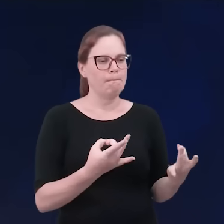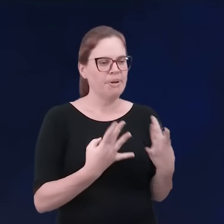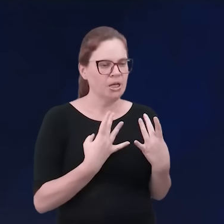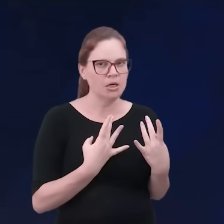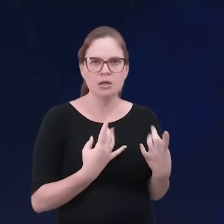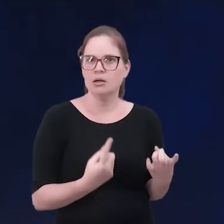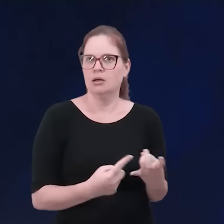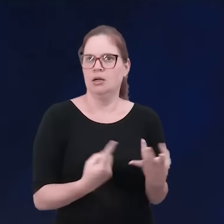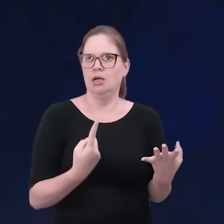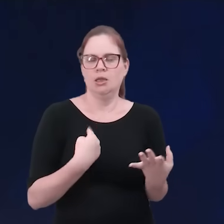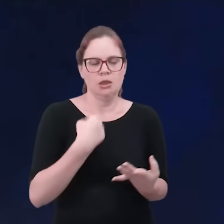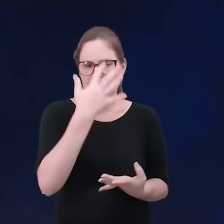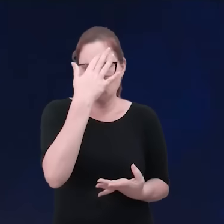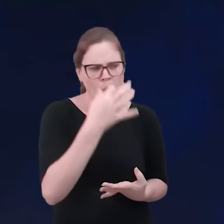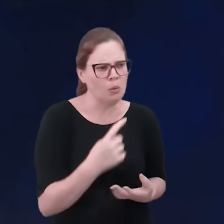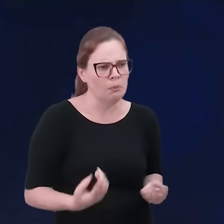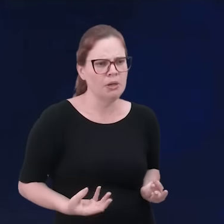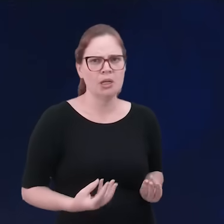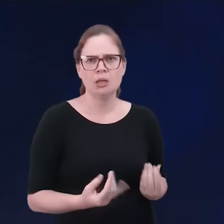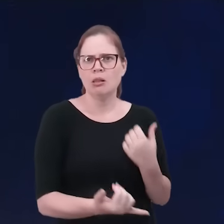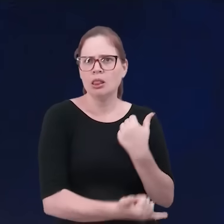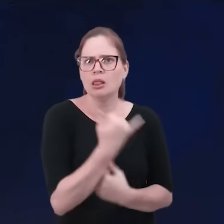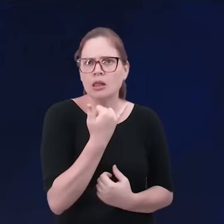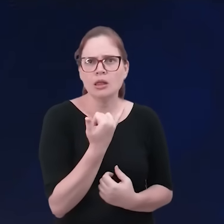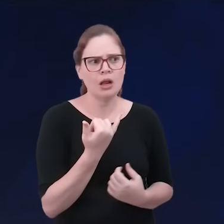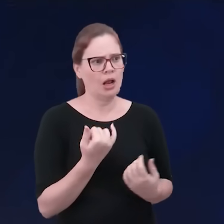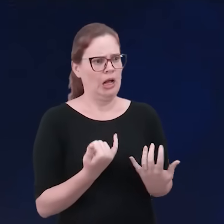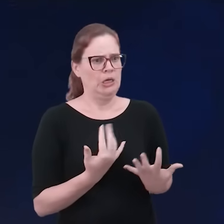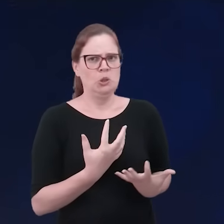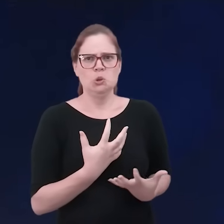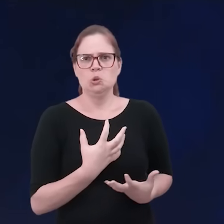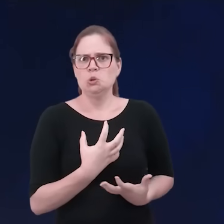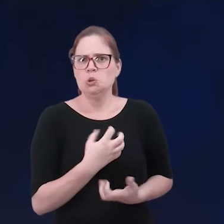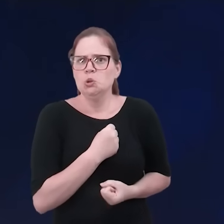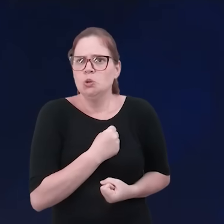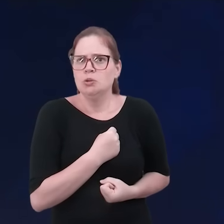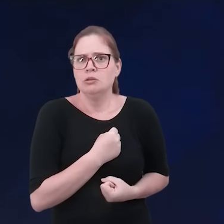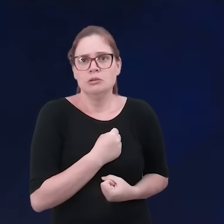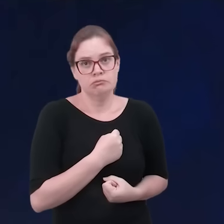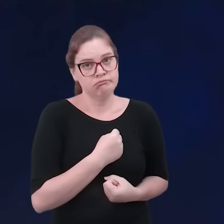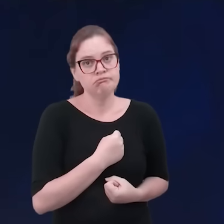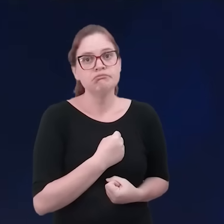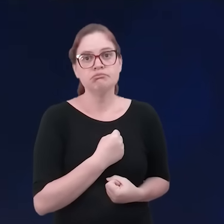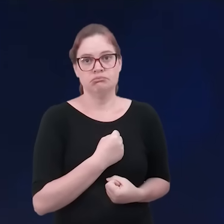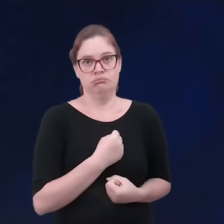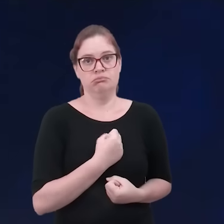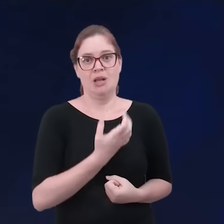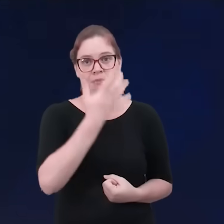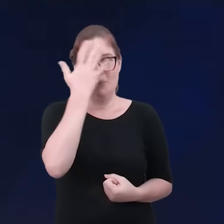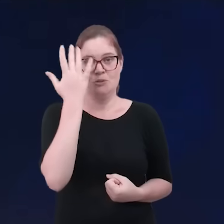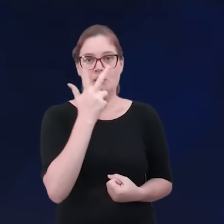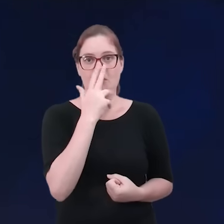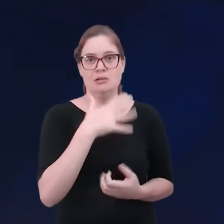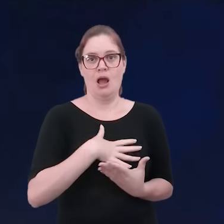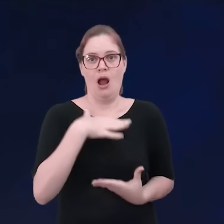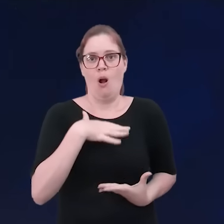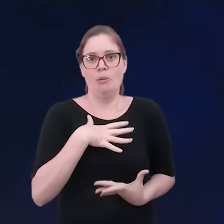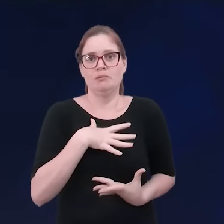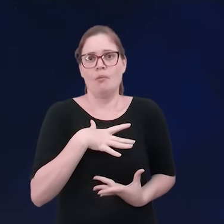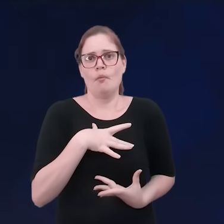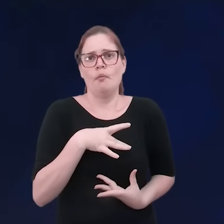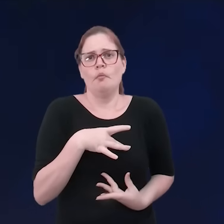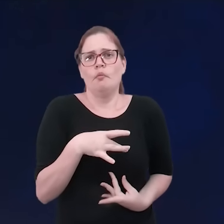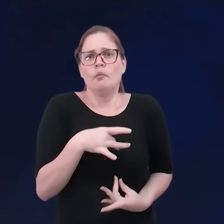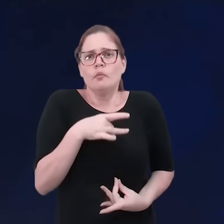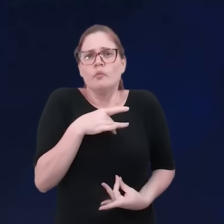abandono, incompreensão, traição e tantas coisas. O homem secou. O seu